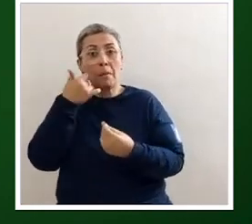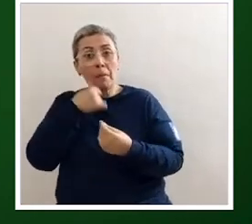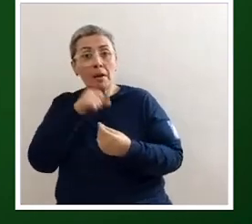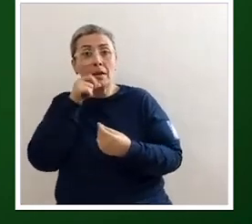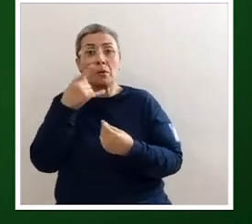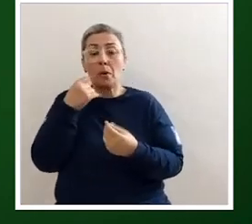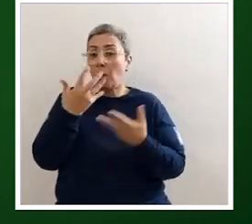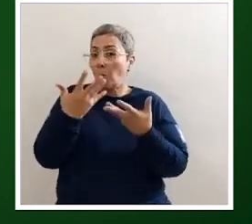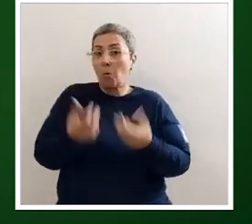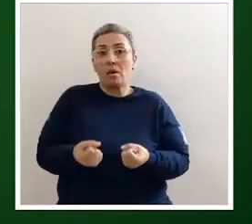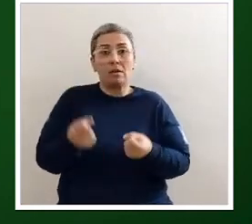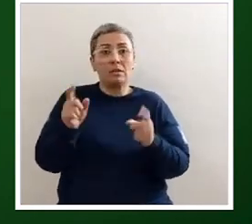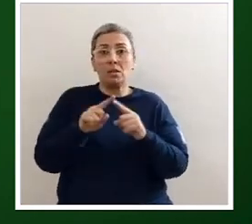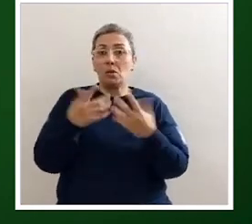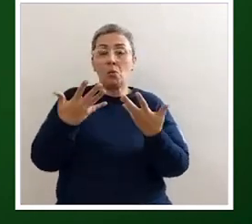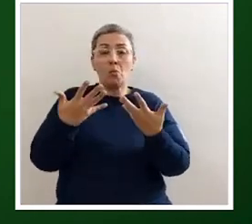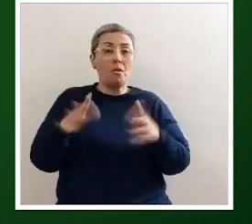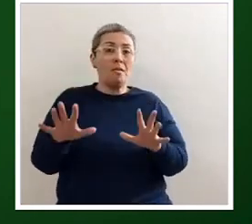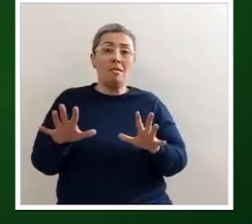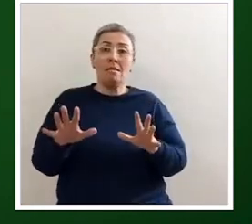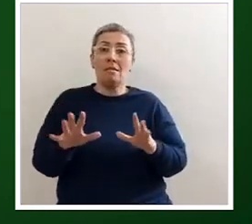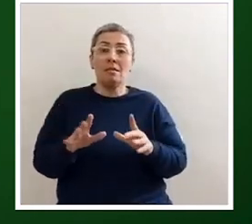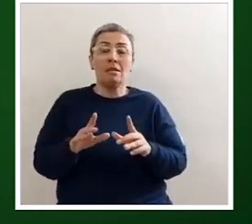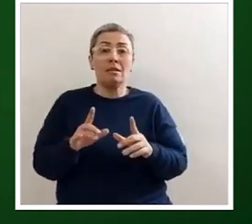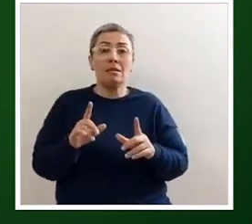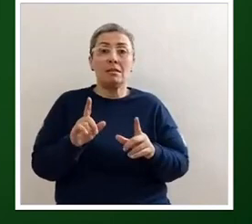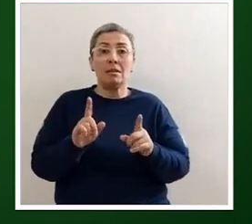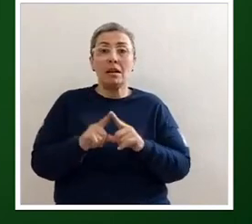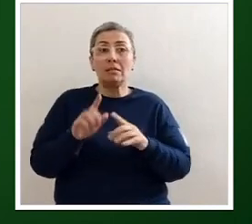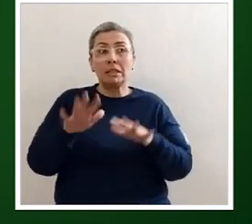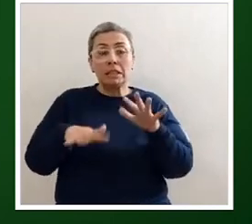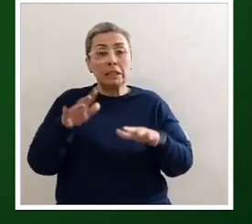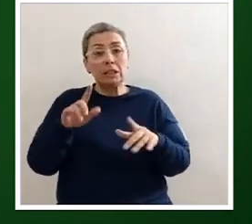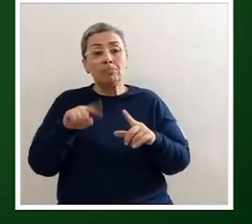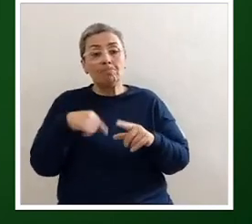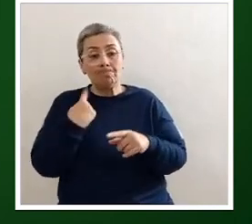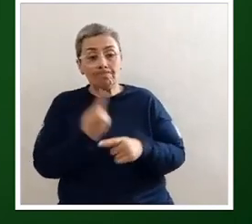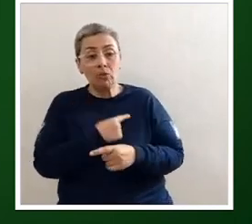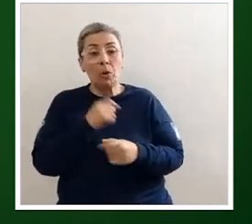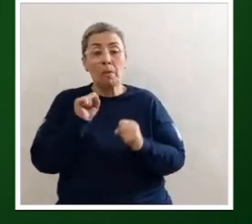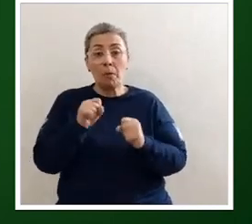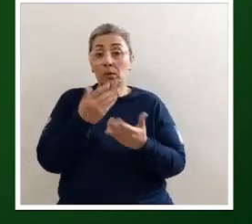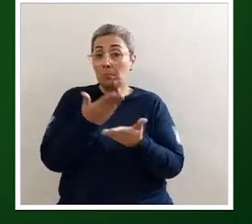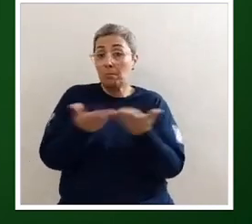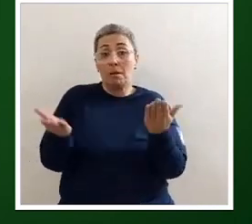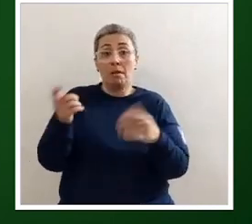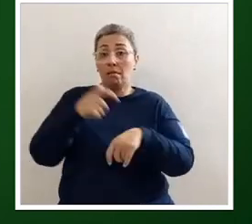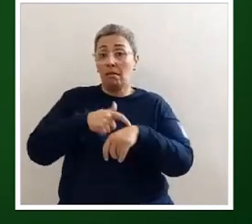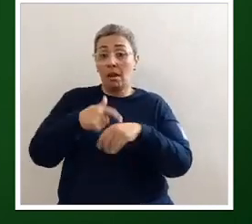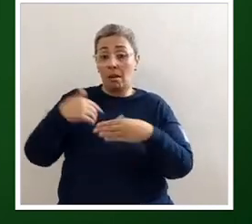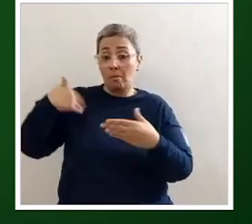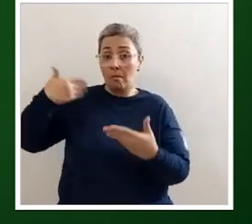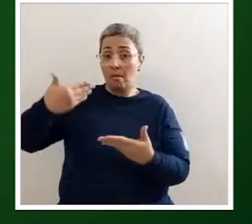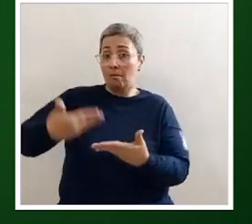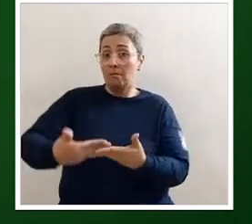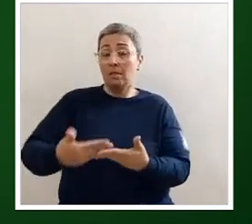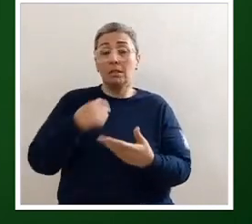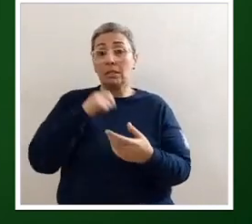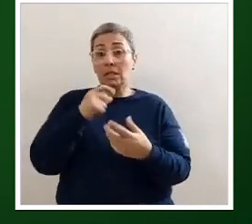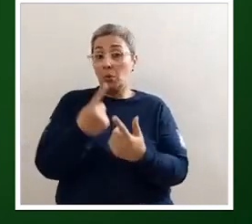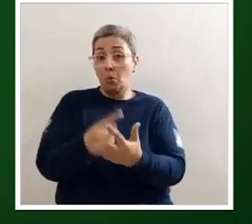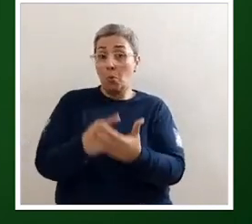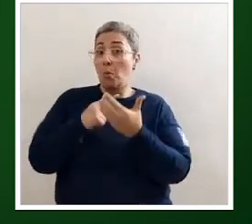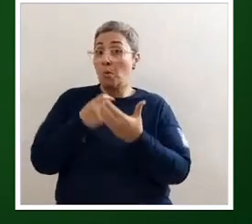o pai que não quer aceitar e aí a gente pode perder no nesse percurso se a gente não